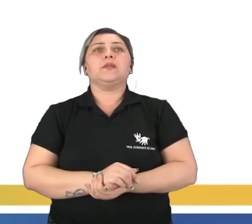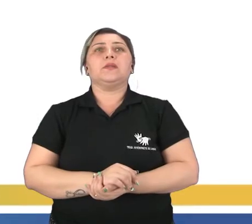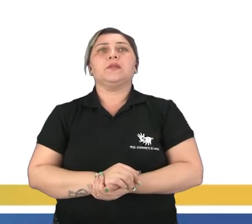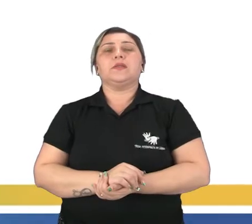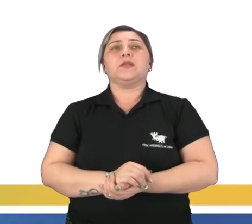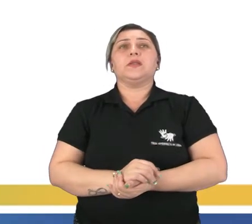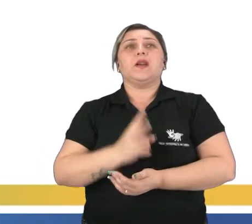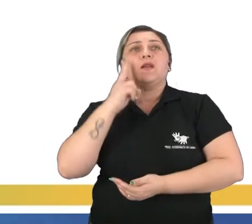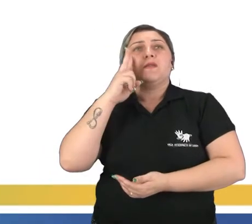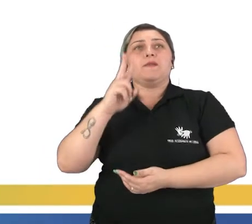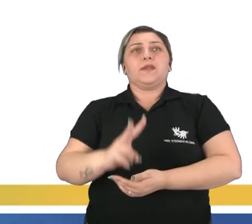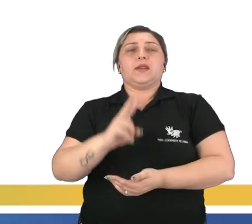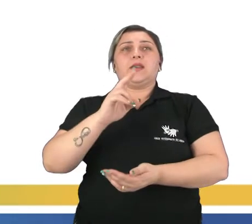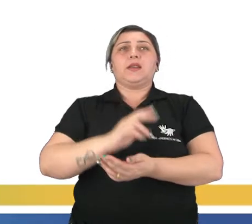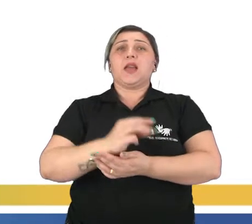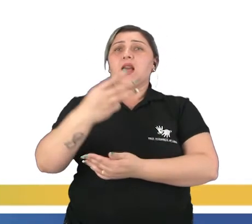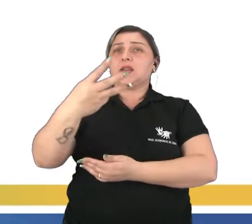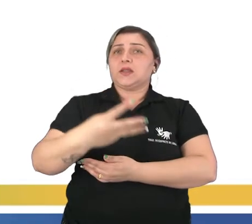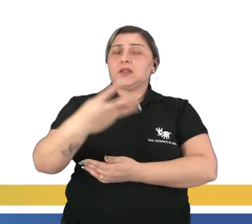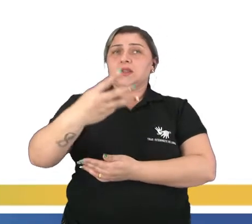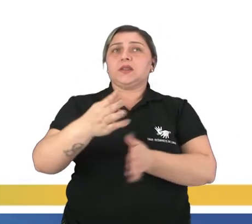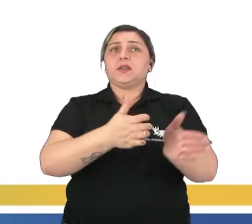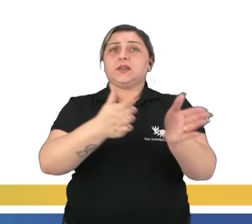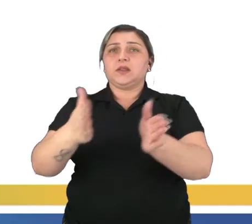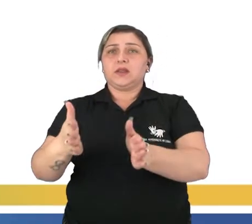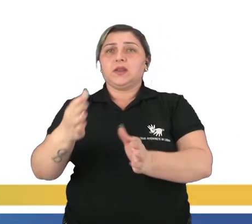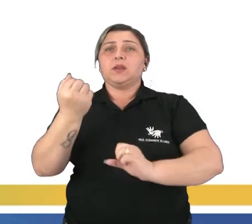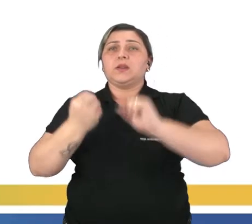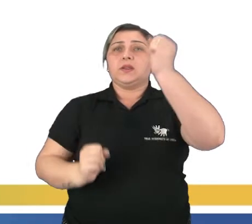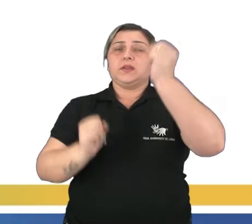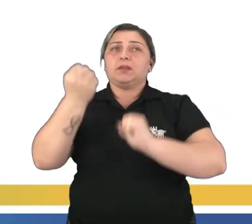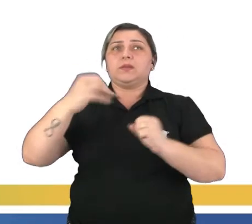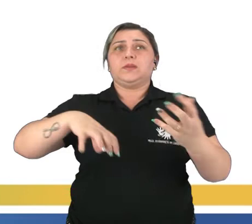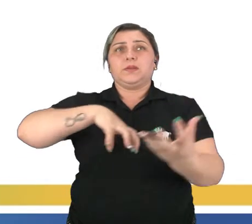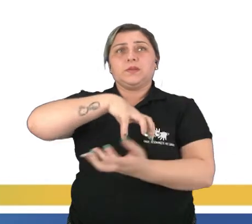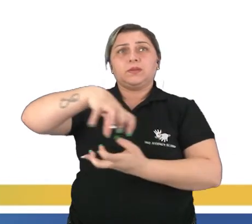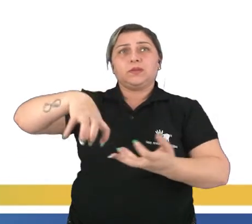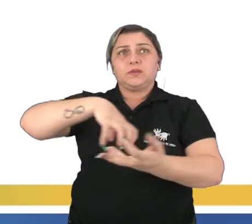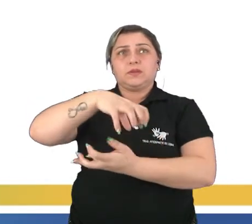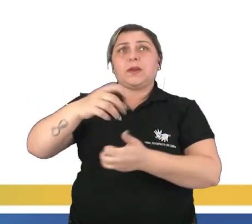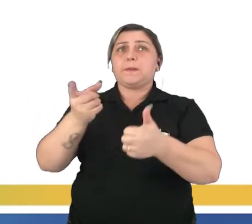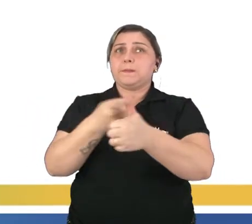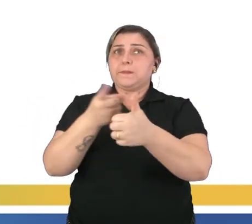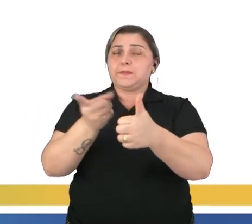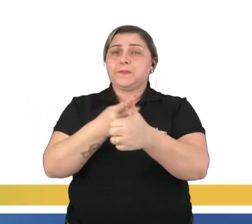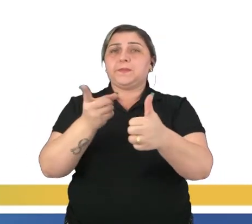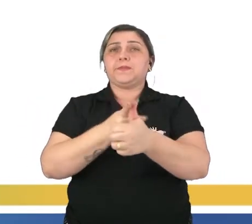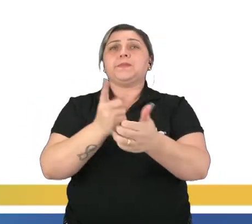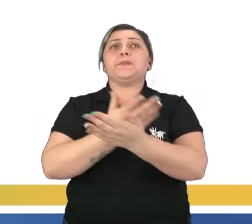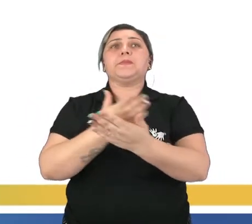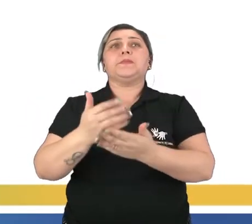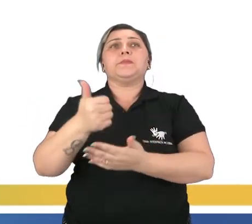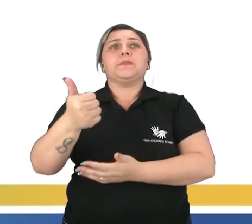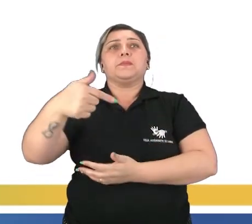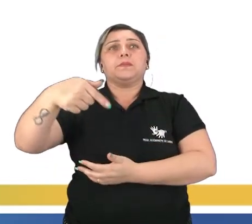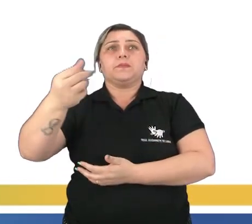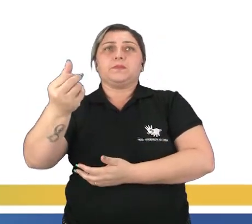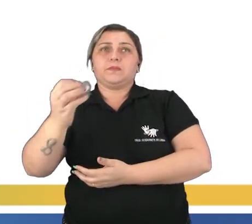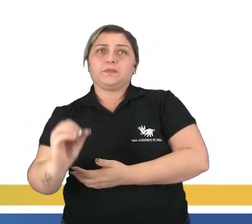E aí a gente vai ver as três fases da Revolução Industrial. A primeira Revolução Industrial, que vai de